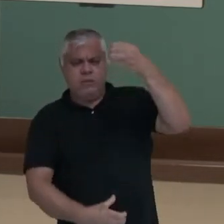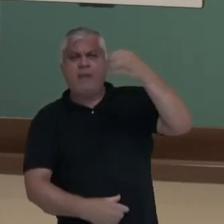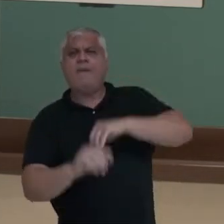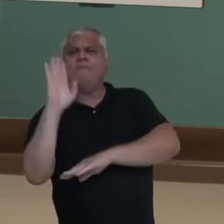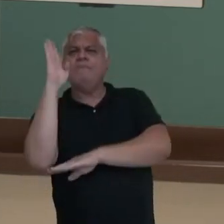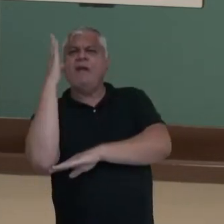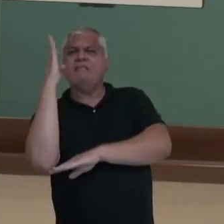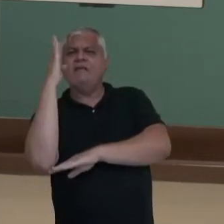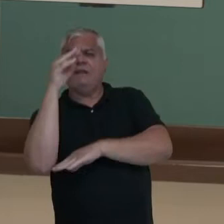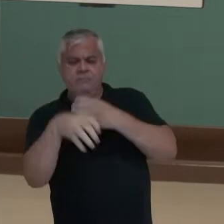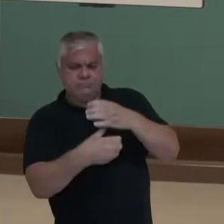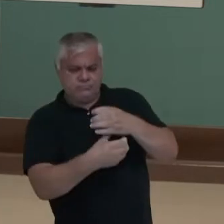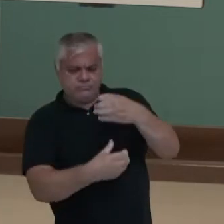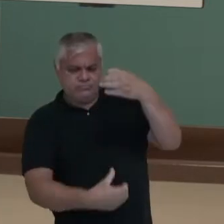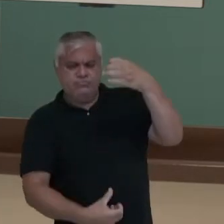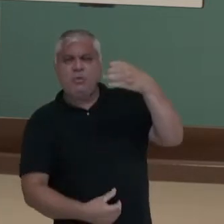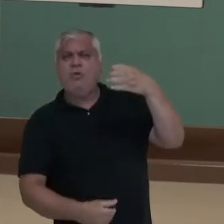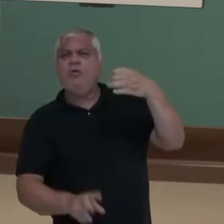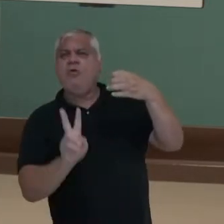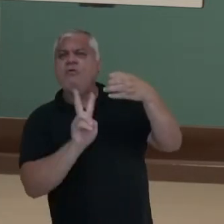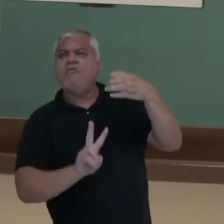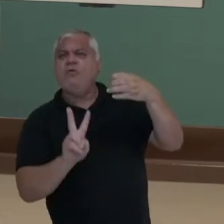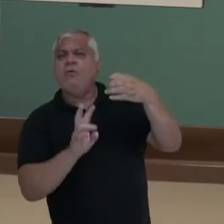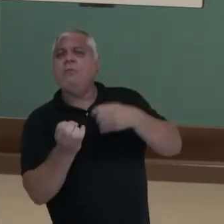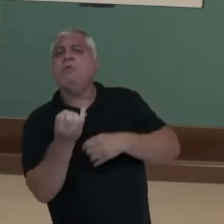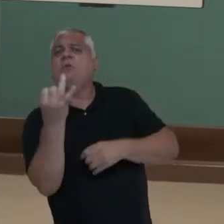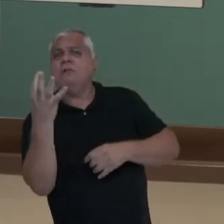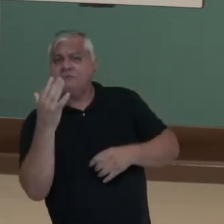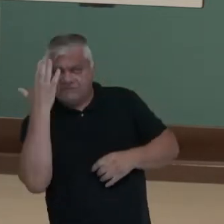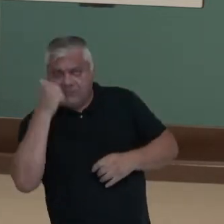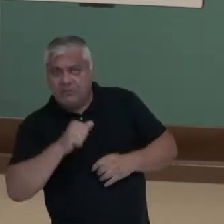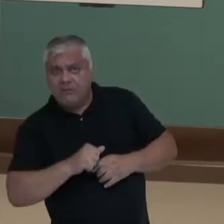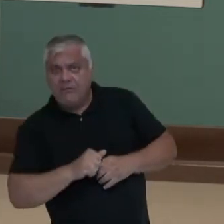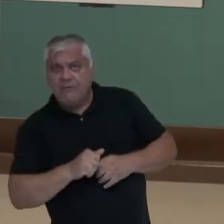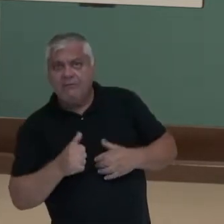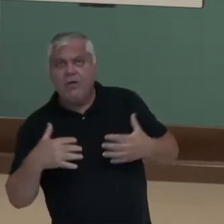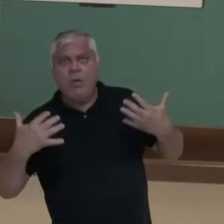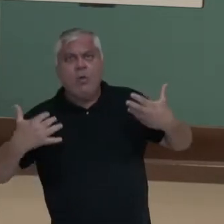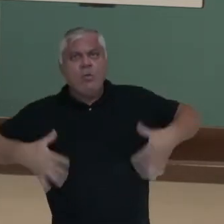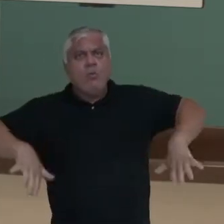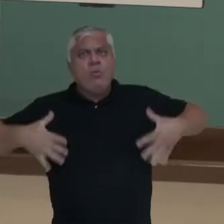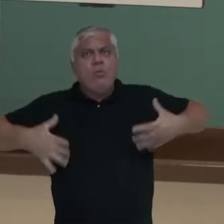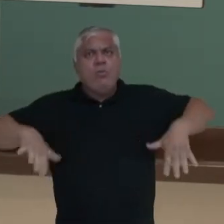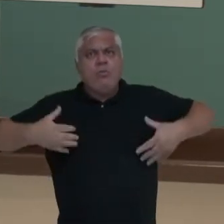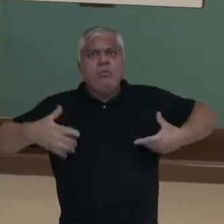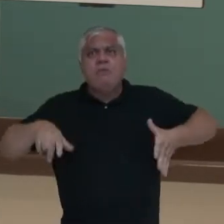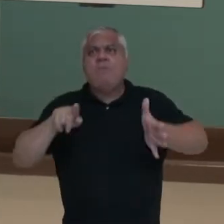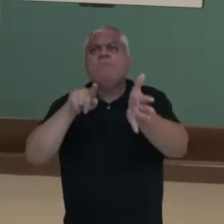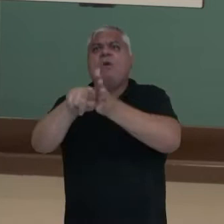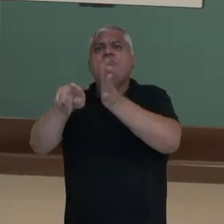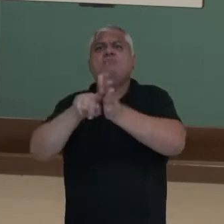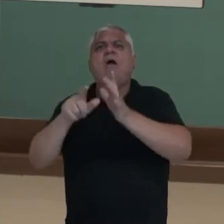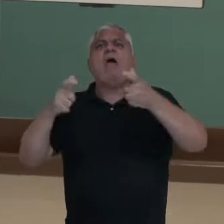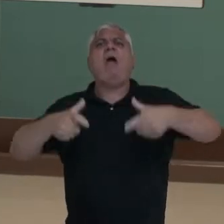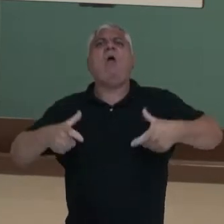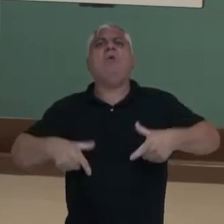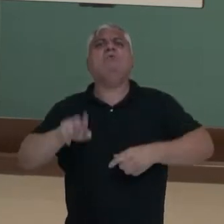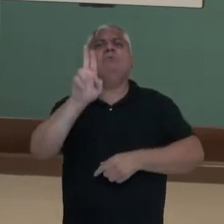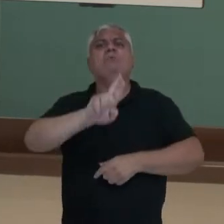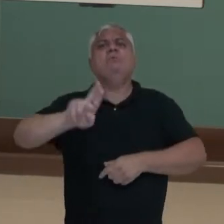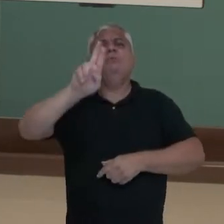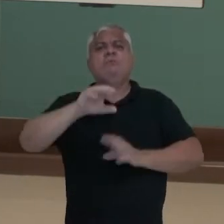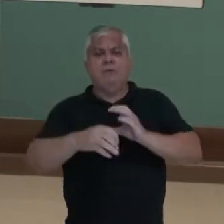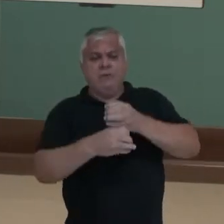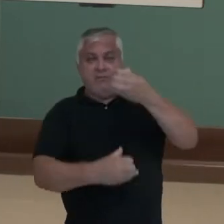Nossa, professor, foi longe, né? Foi exatamente, porque vocês não estão sempre perguntando para a gente aonde que eu vou usar isso? Vocês